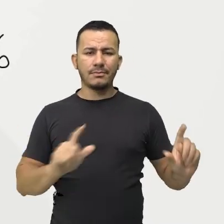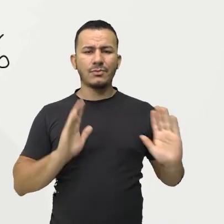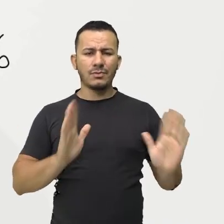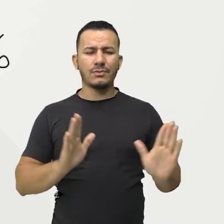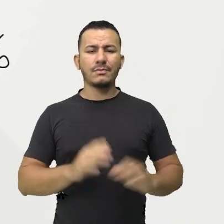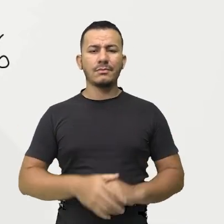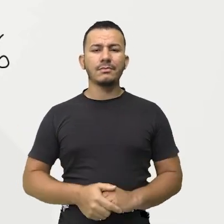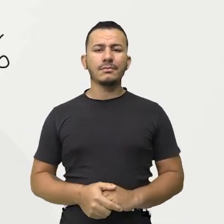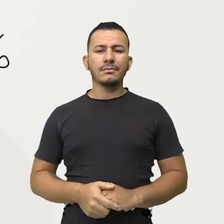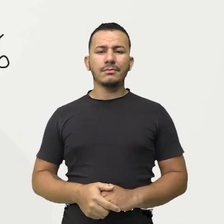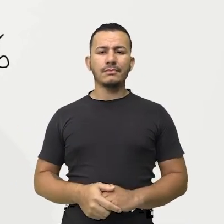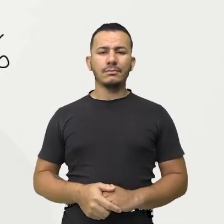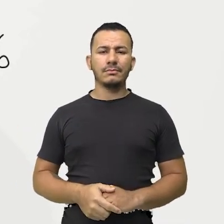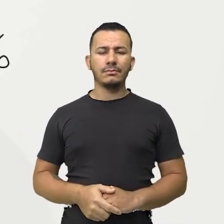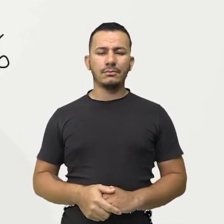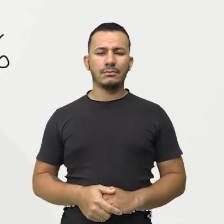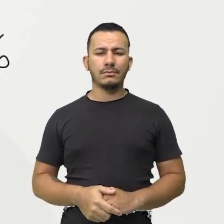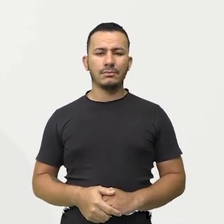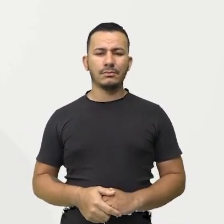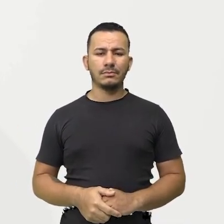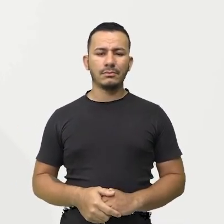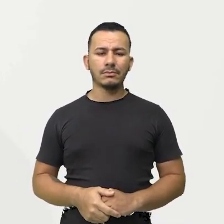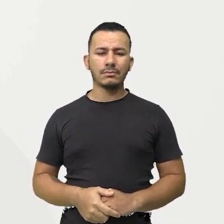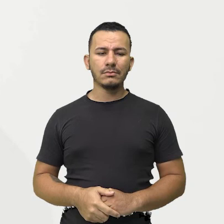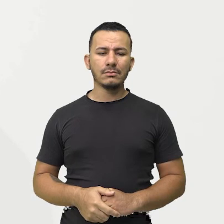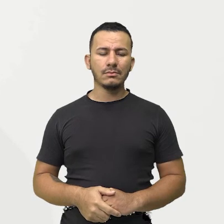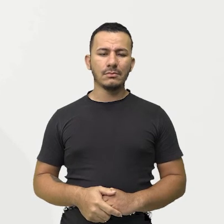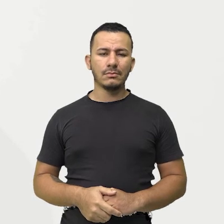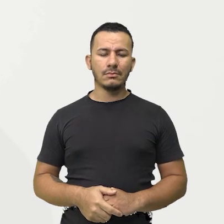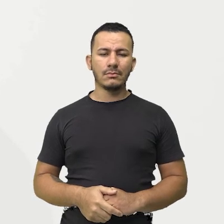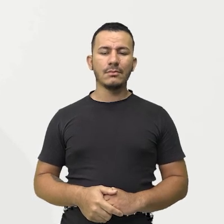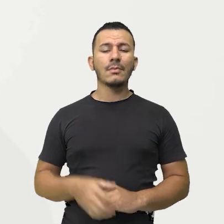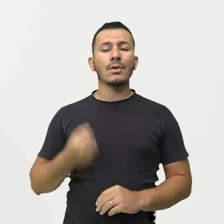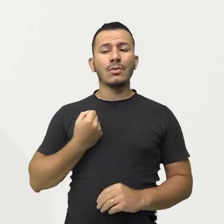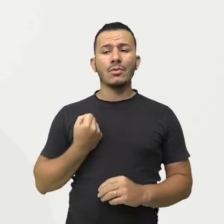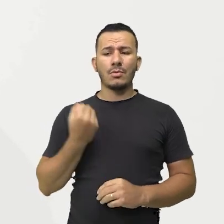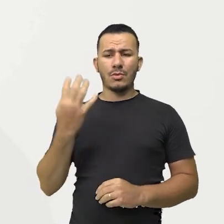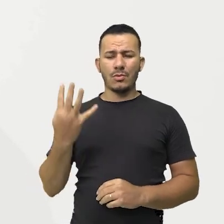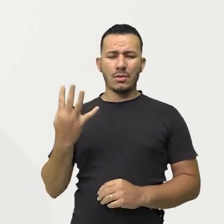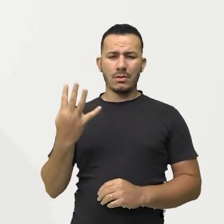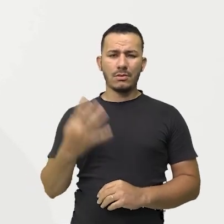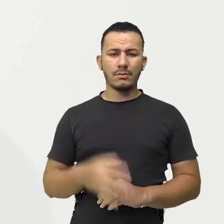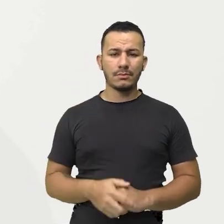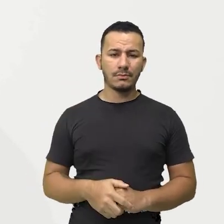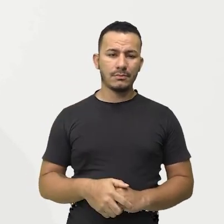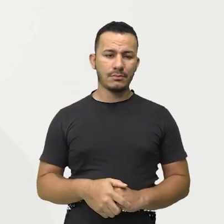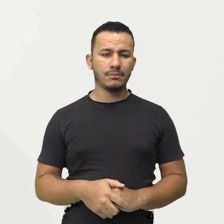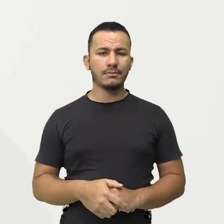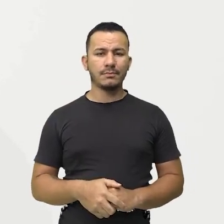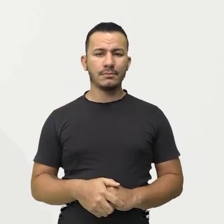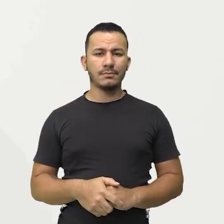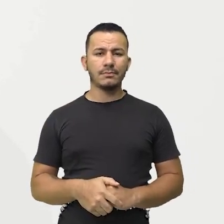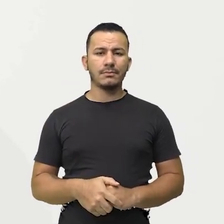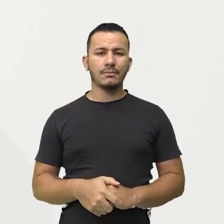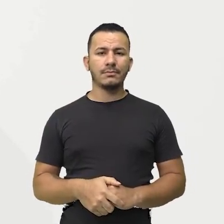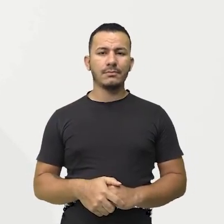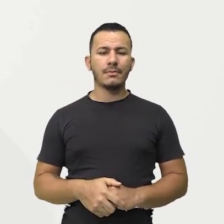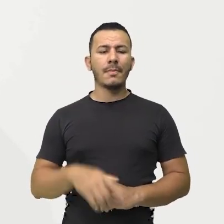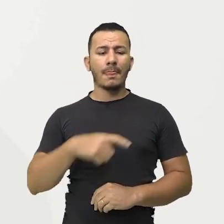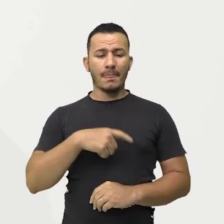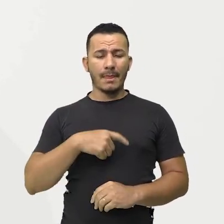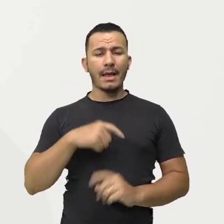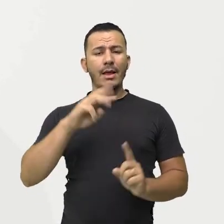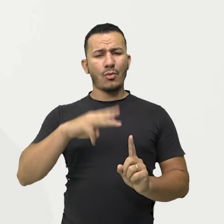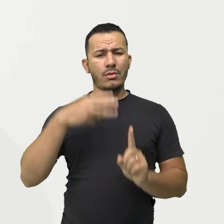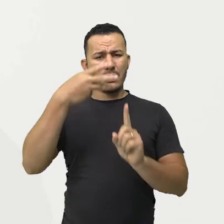feito o desenvolvimento aí para você. Bom, vamos então para o exemplo 4. O exemplo 4 diz o seguinte: o triplo